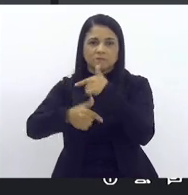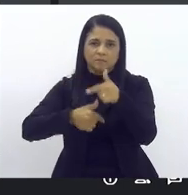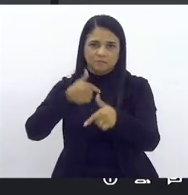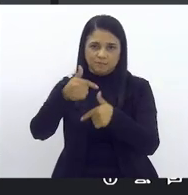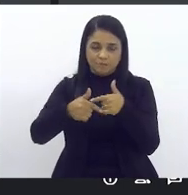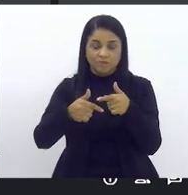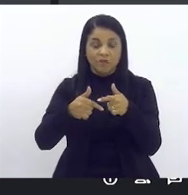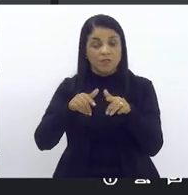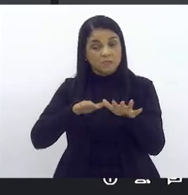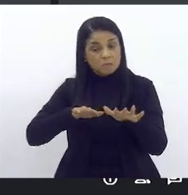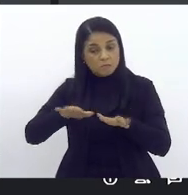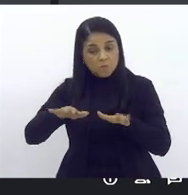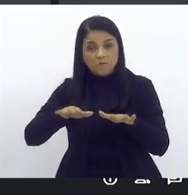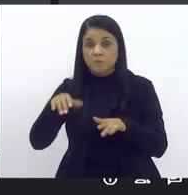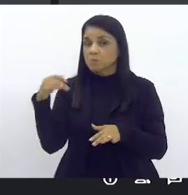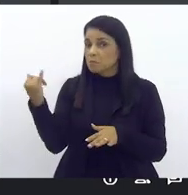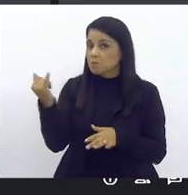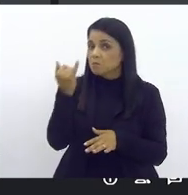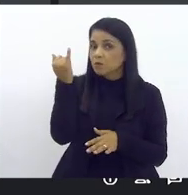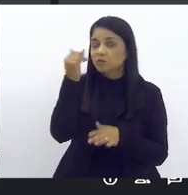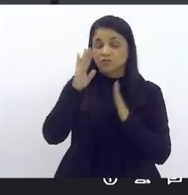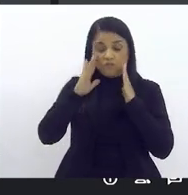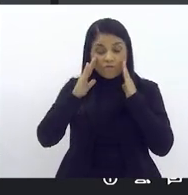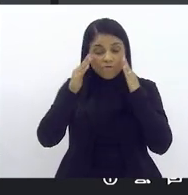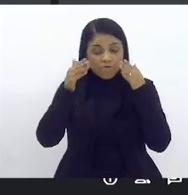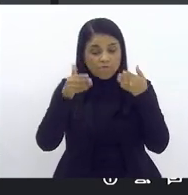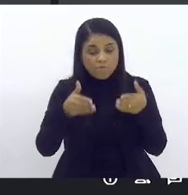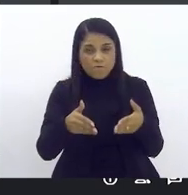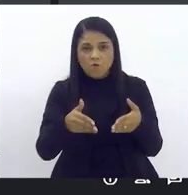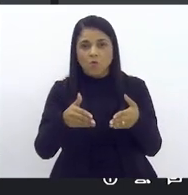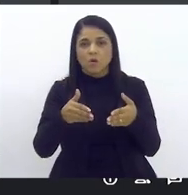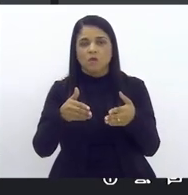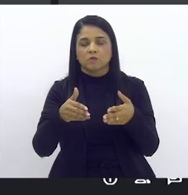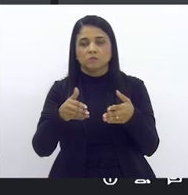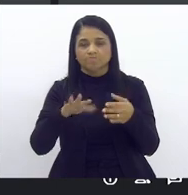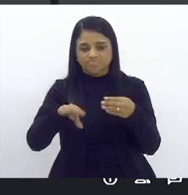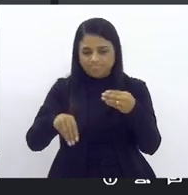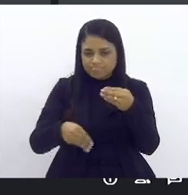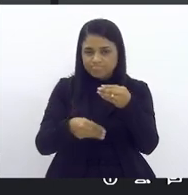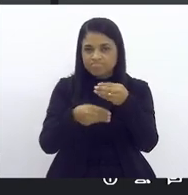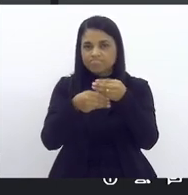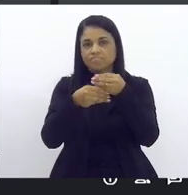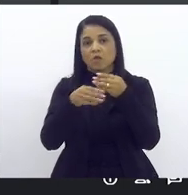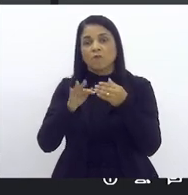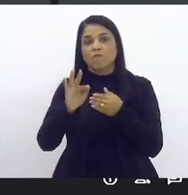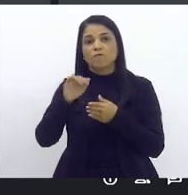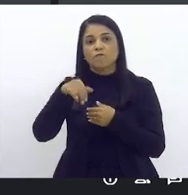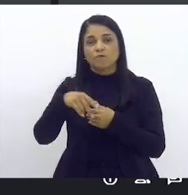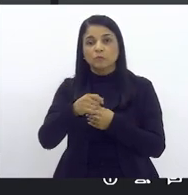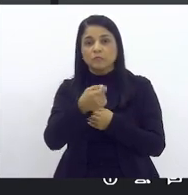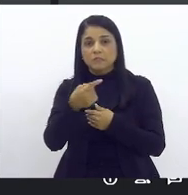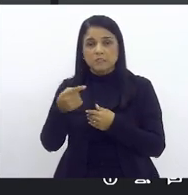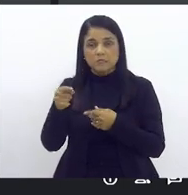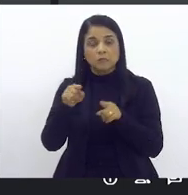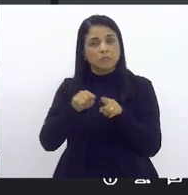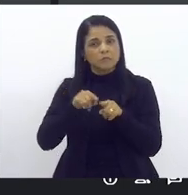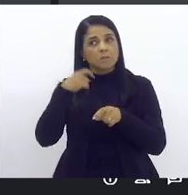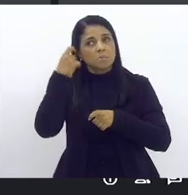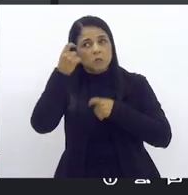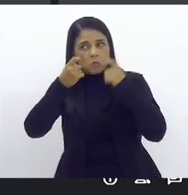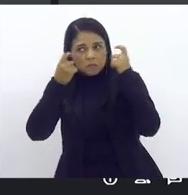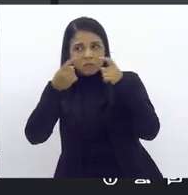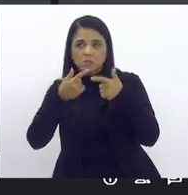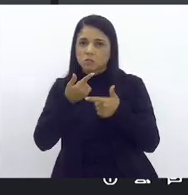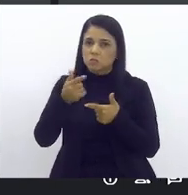Esse movimento é muito importante, porque ele foca bastante na questão do enquadramento, mas ele também tem outras preocupações. Né? Ele vai